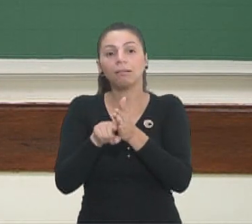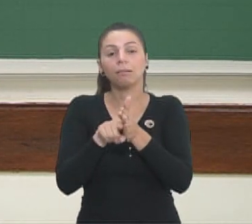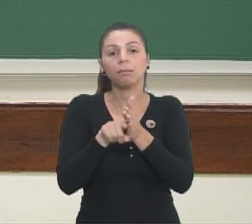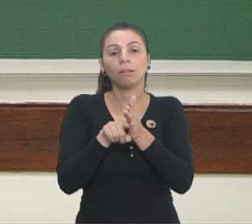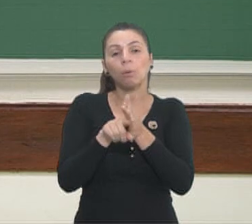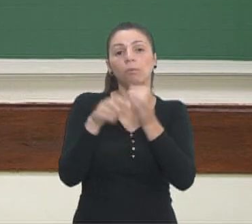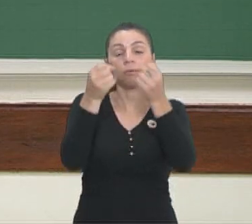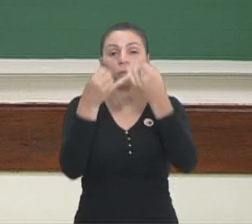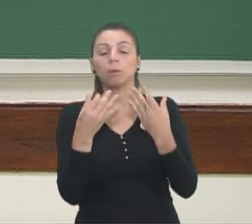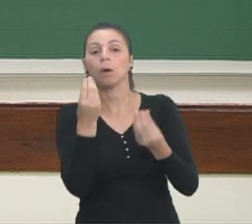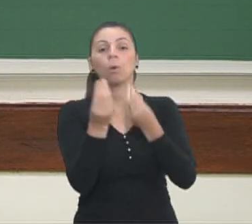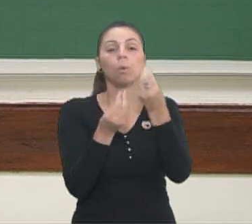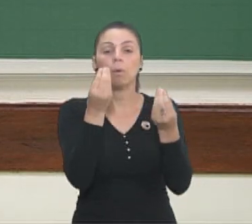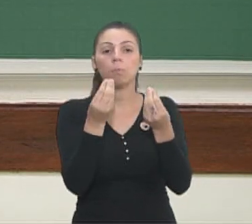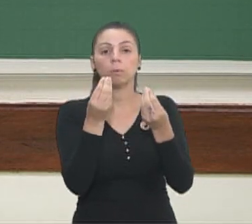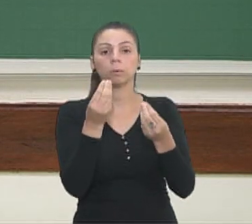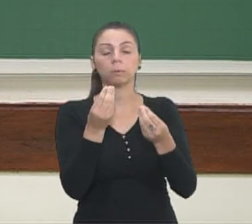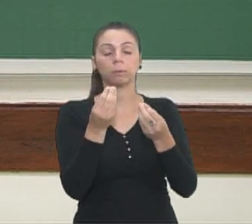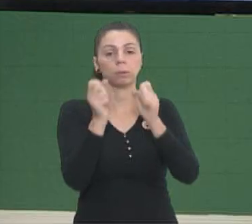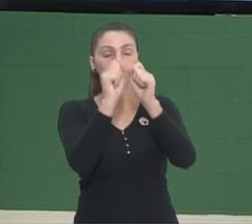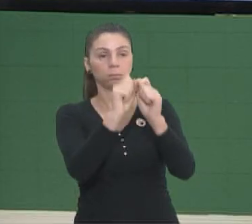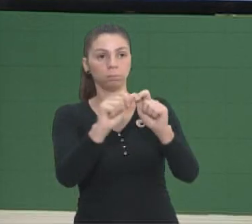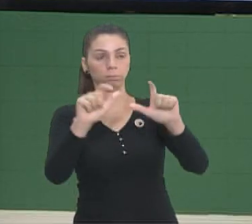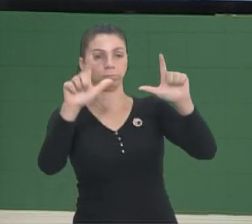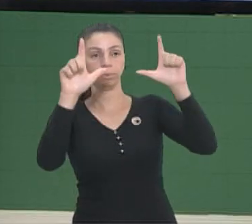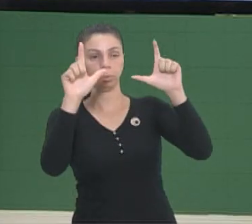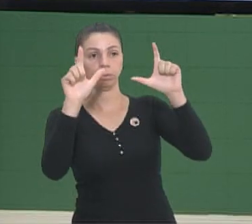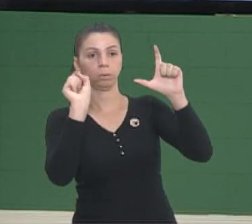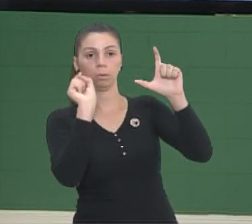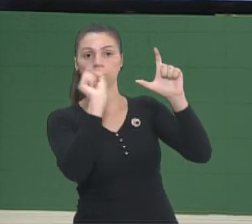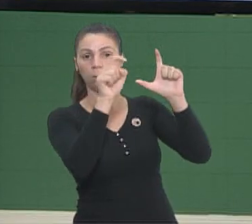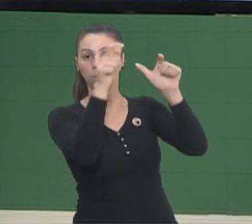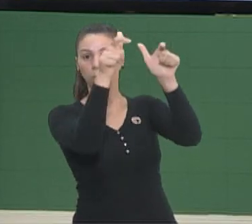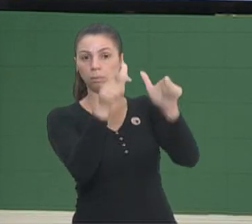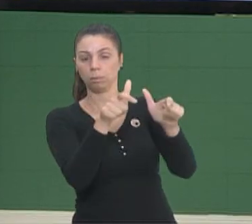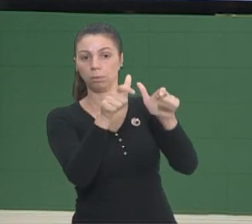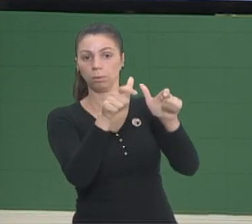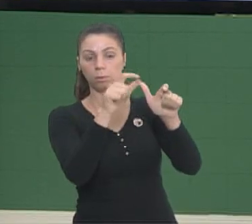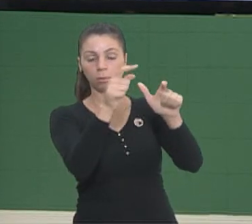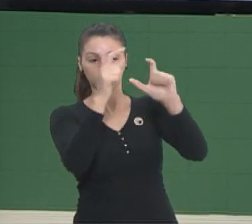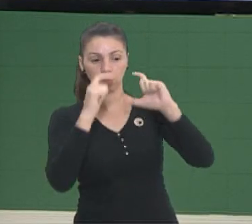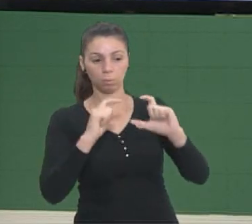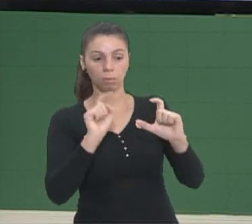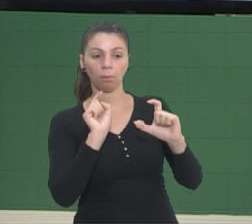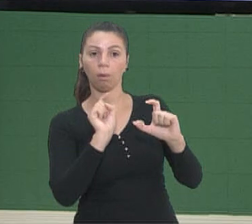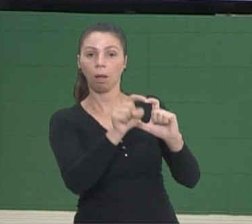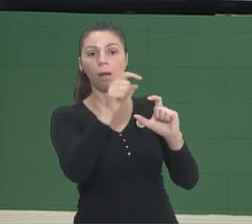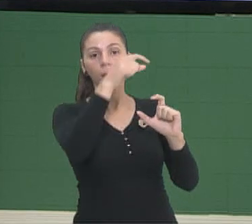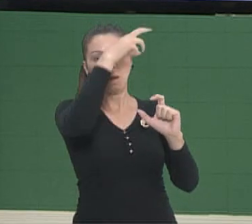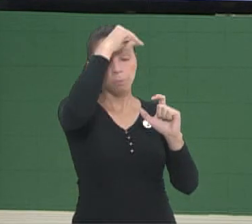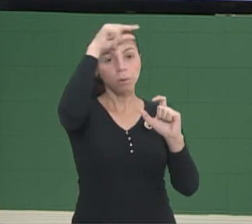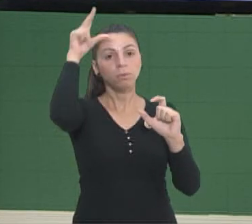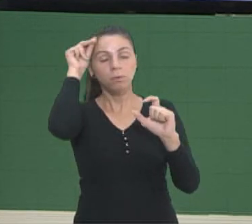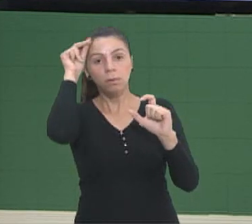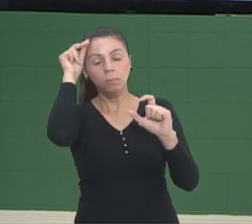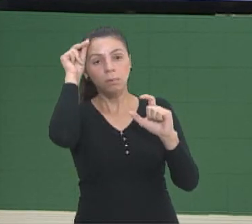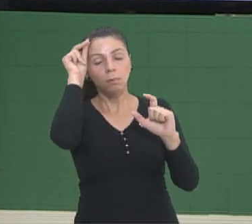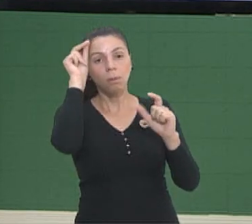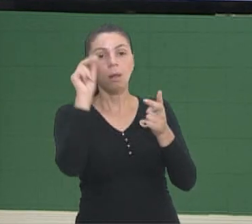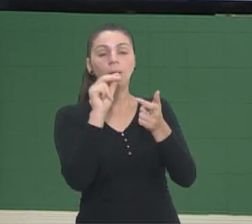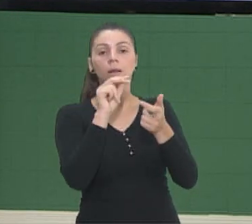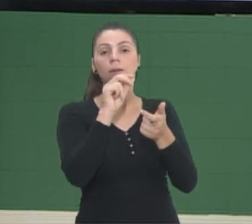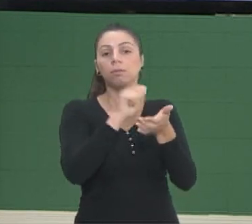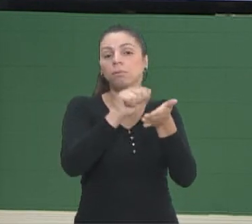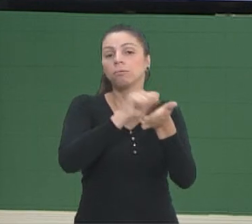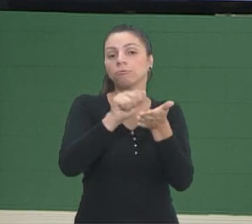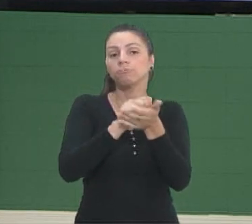Na página, você vai selecionar local, municípios e vai digitar o nome da sua cidade.